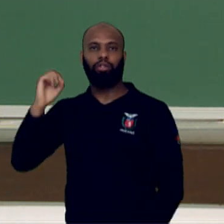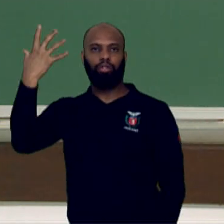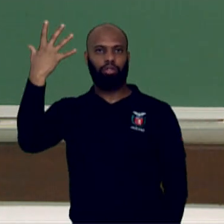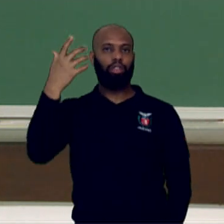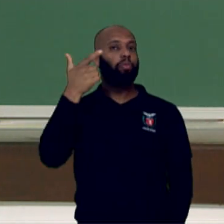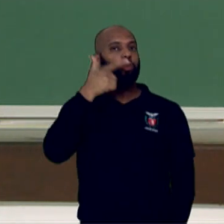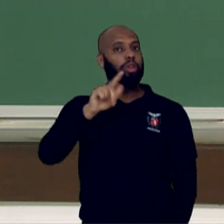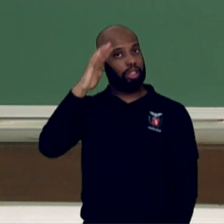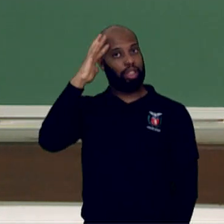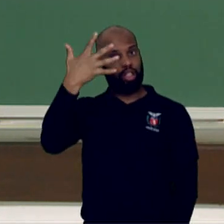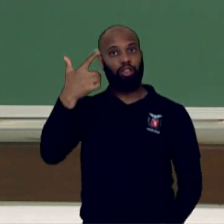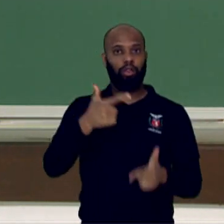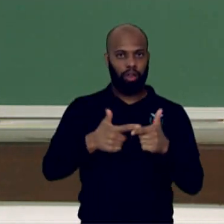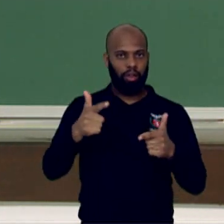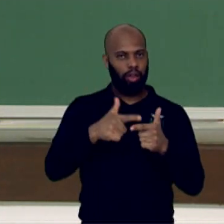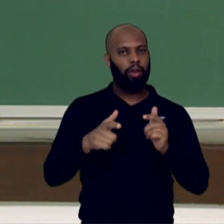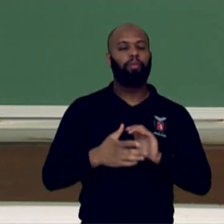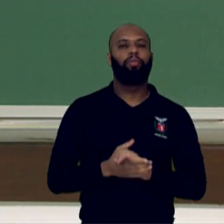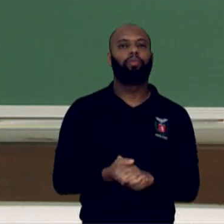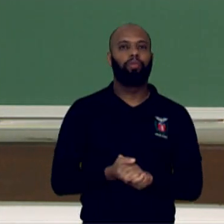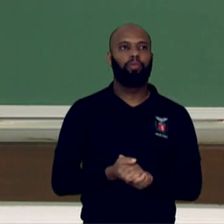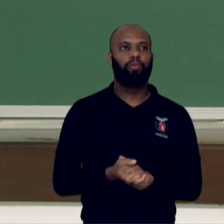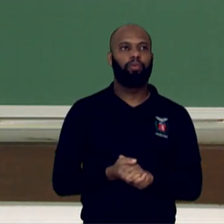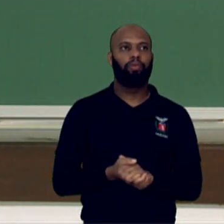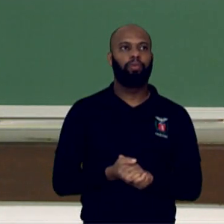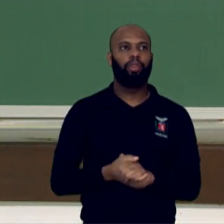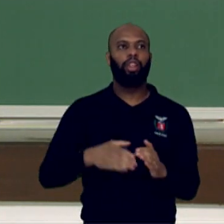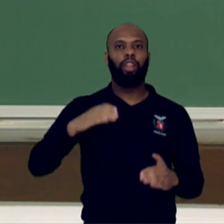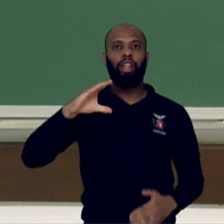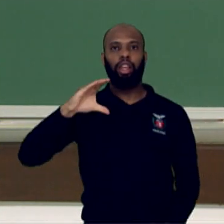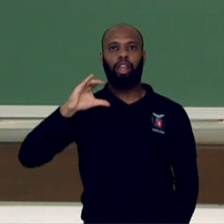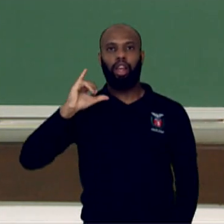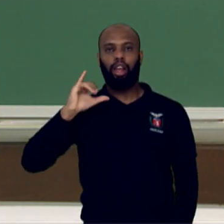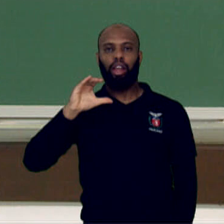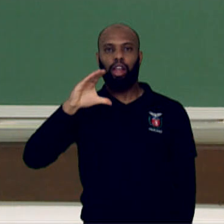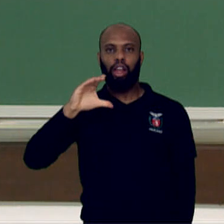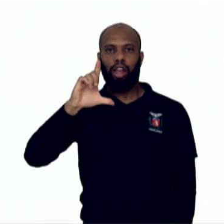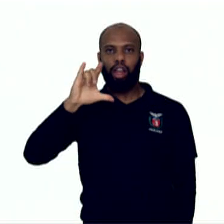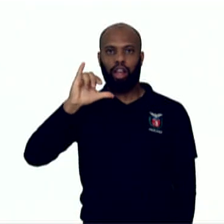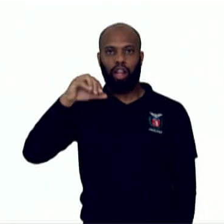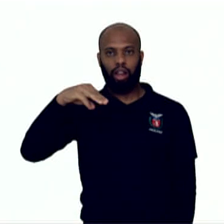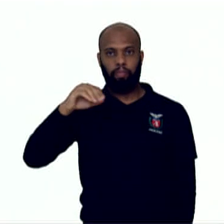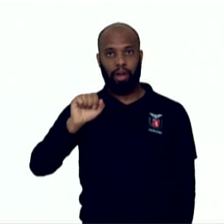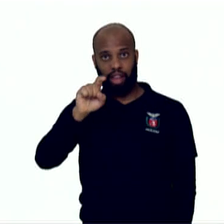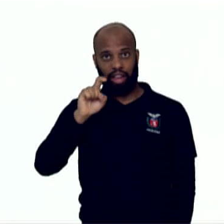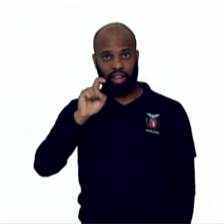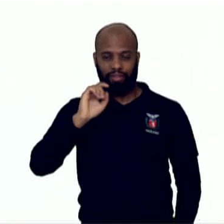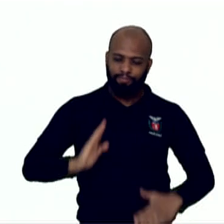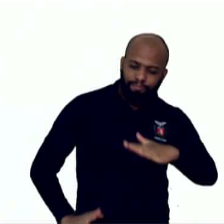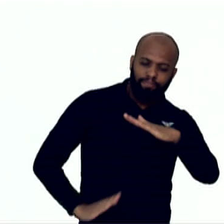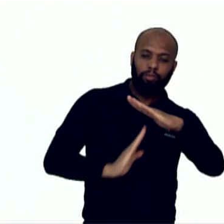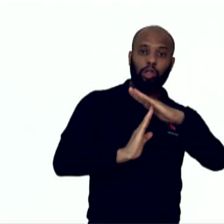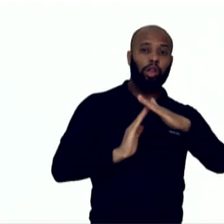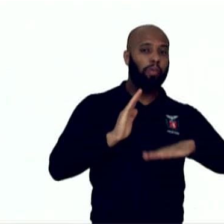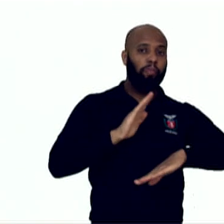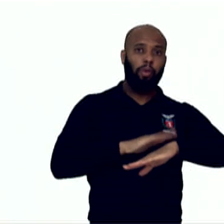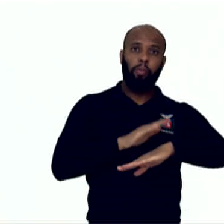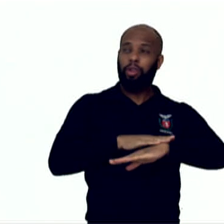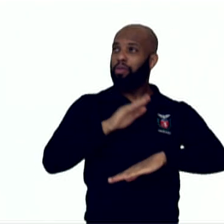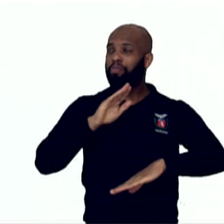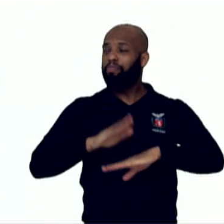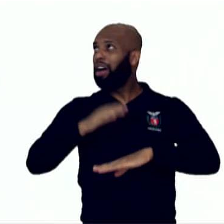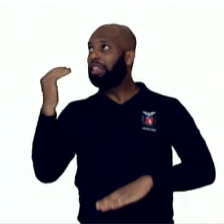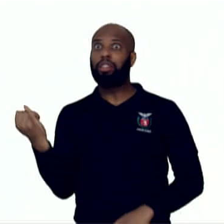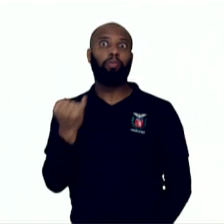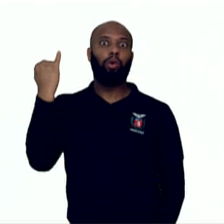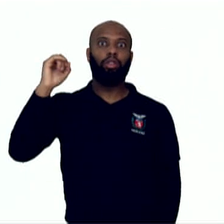Para resolver este conflito. Clímax. O clímax é o ponto mais alto do conflito. Aquele momento que